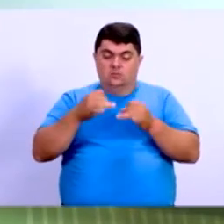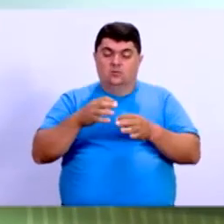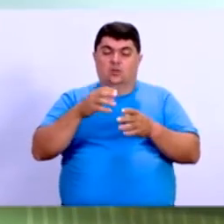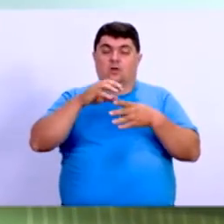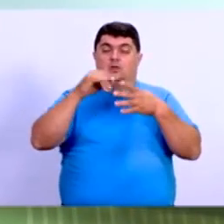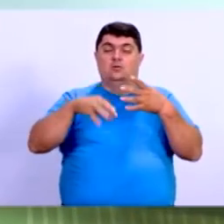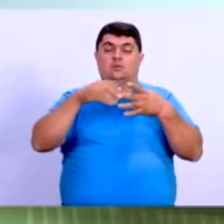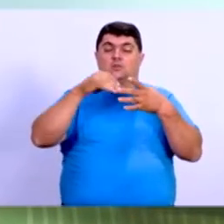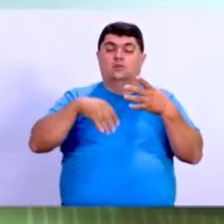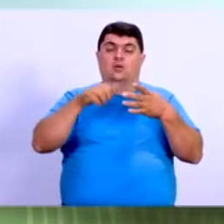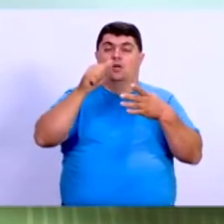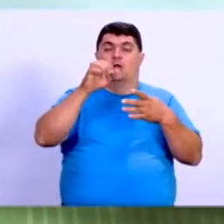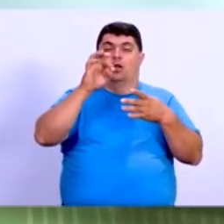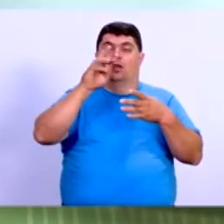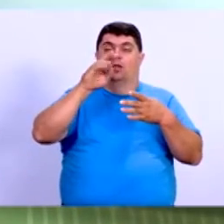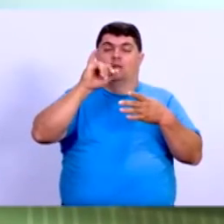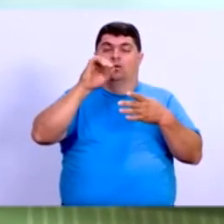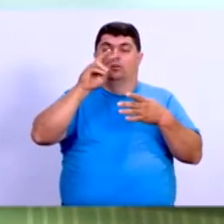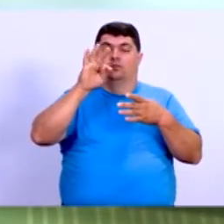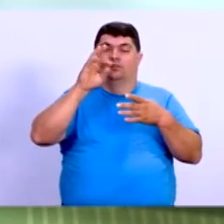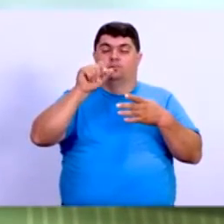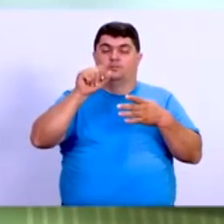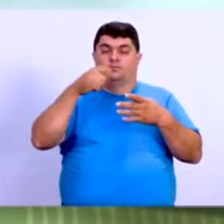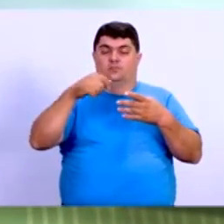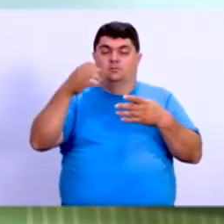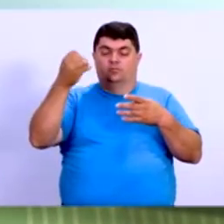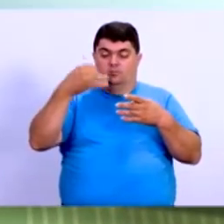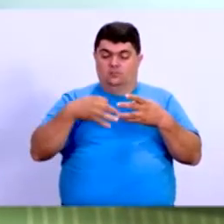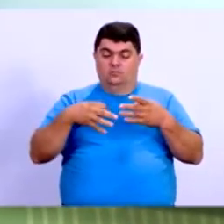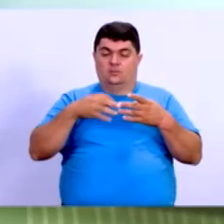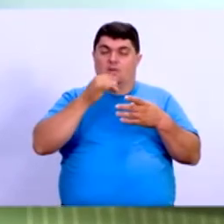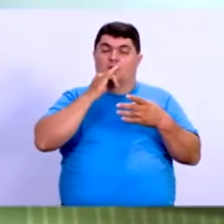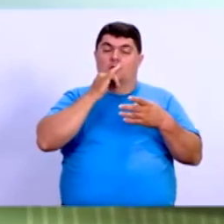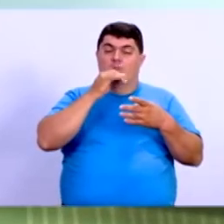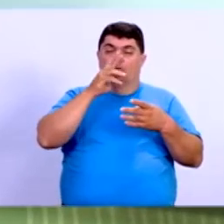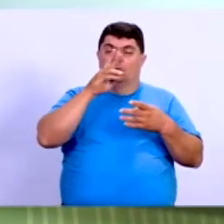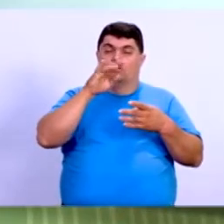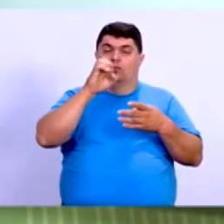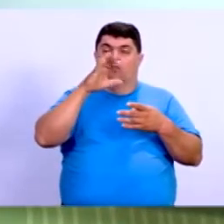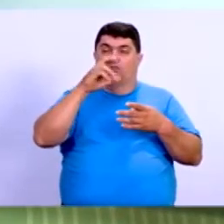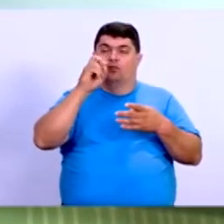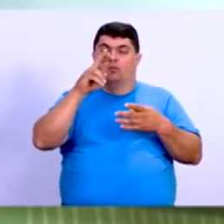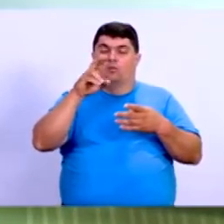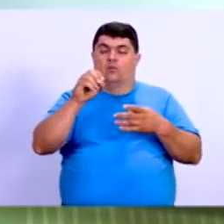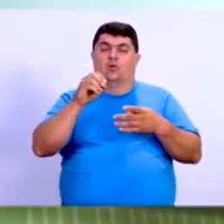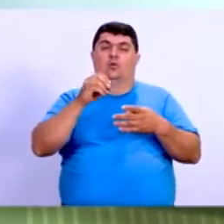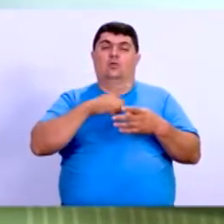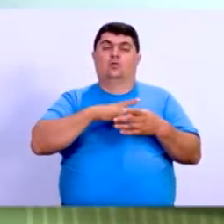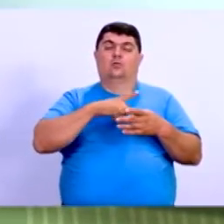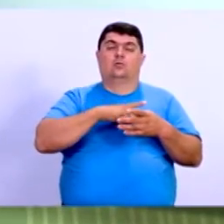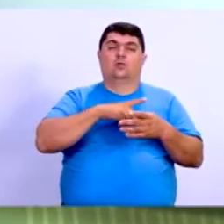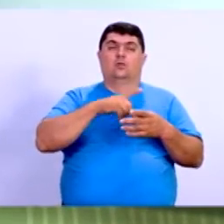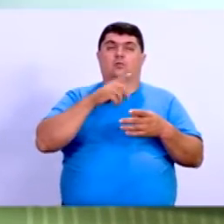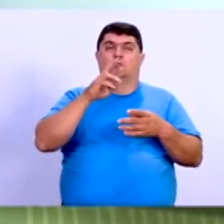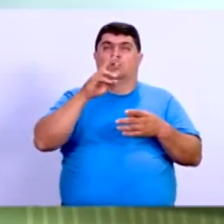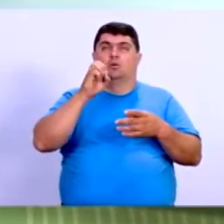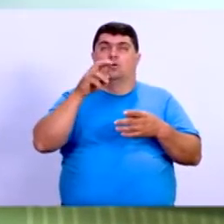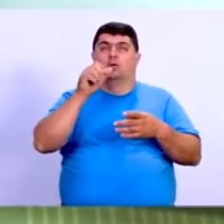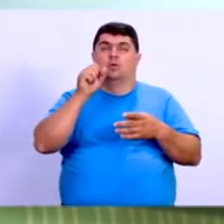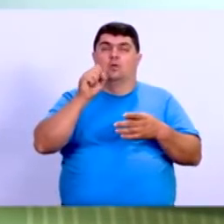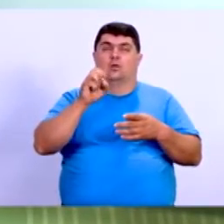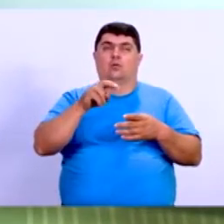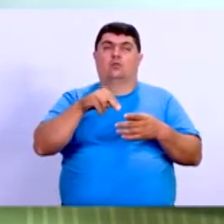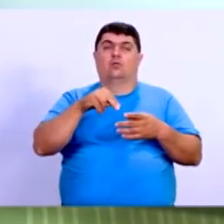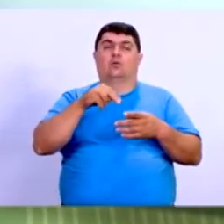possuem. Por exemplo, no caso de veículo, né? O veículo, ele possui quais são os atributos? Ah, ele possui Renavan, o